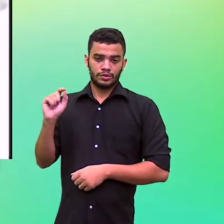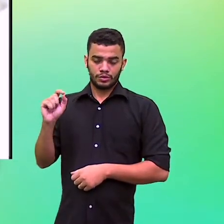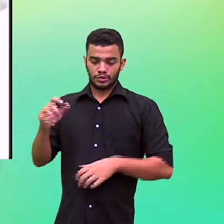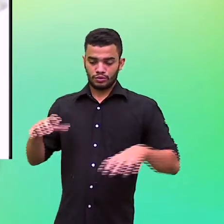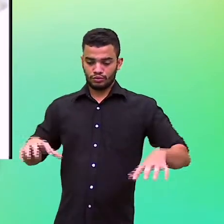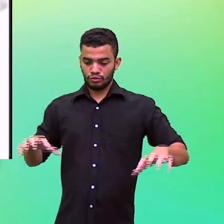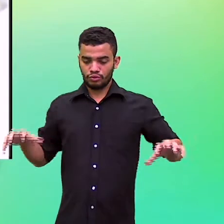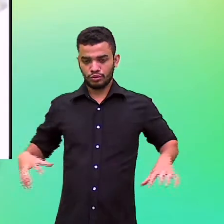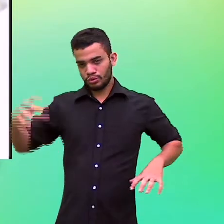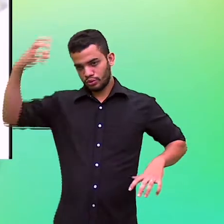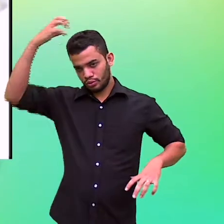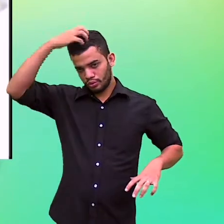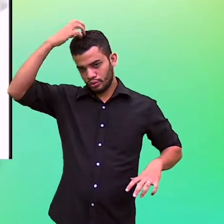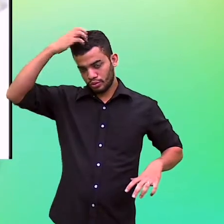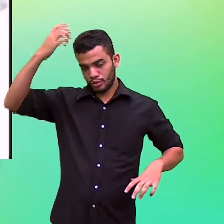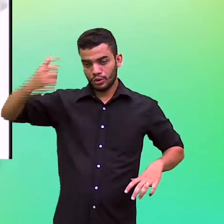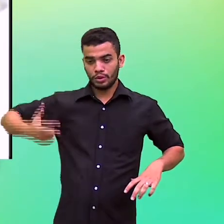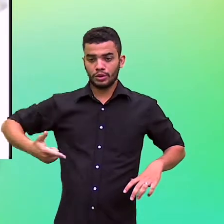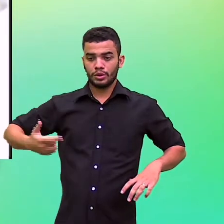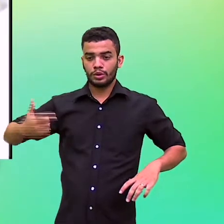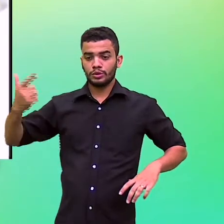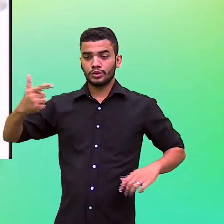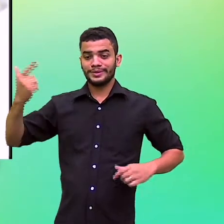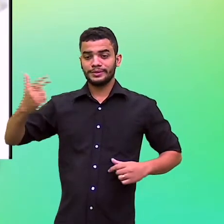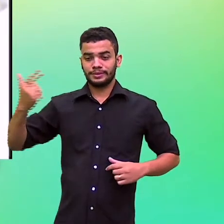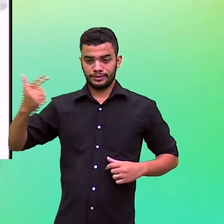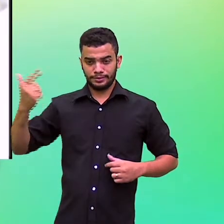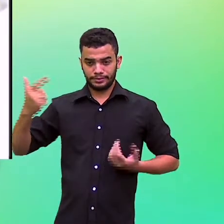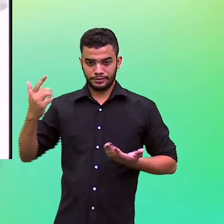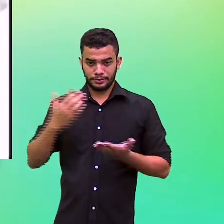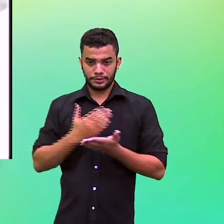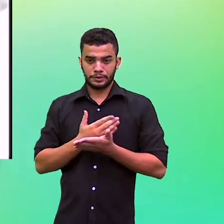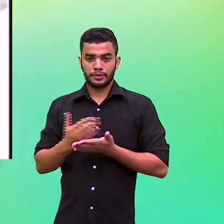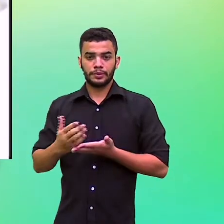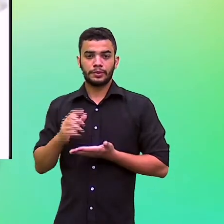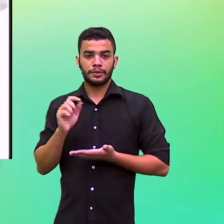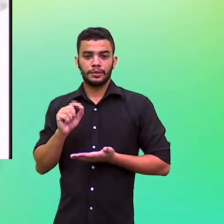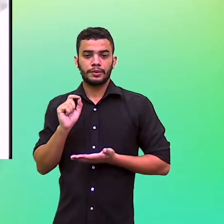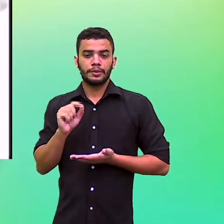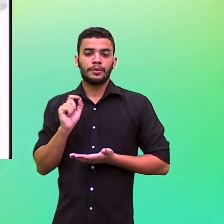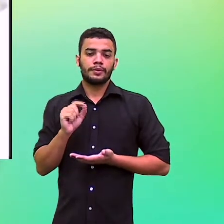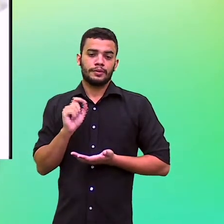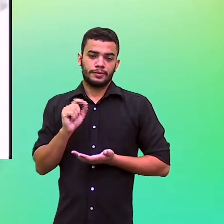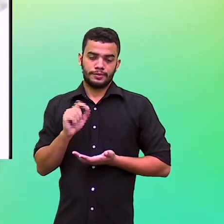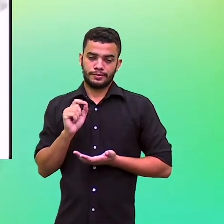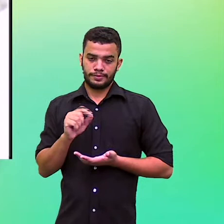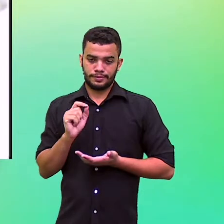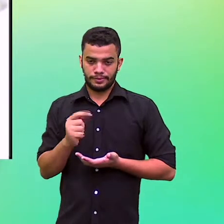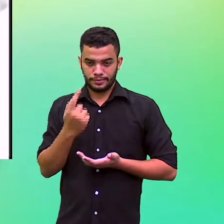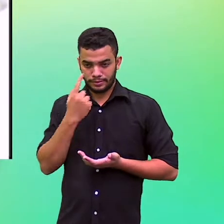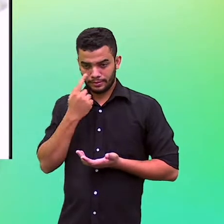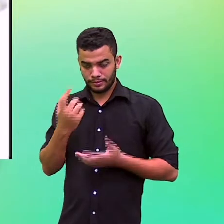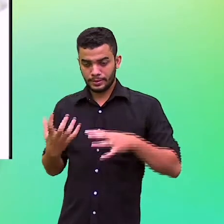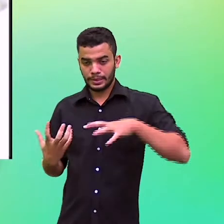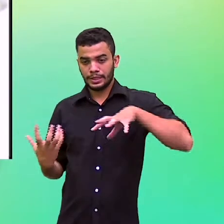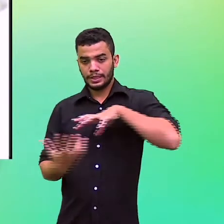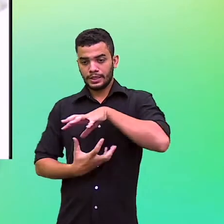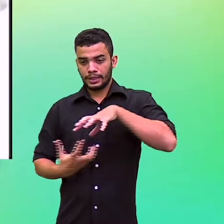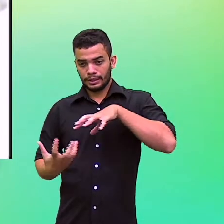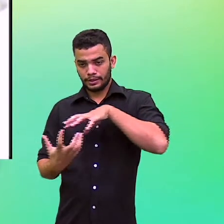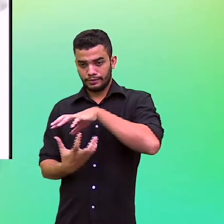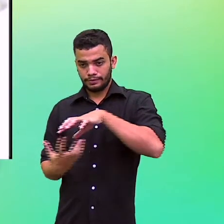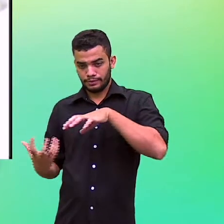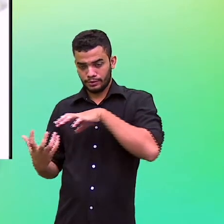do período do primeiro reinado, aí vem a regência, que nós estamos falando dela, que é as revoltas